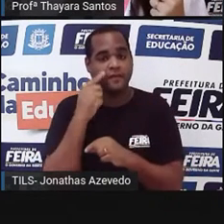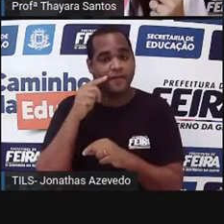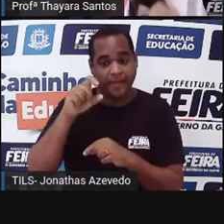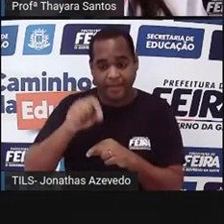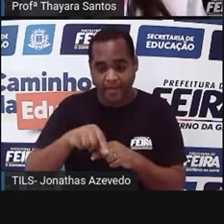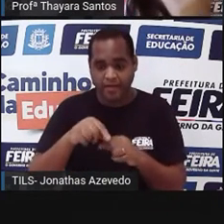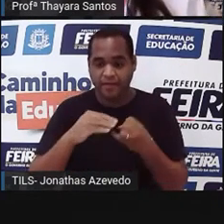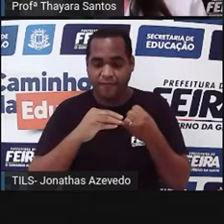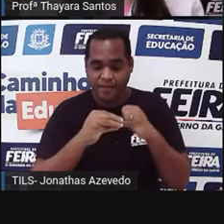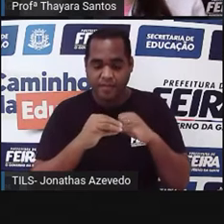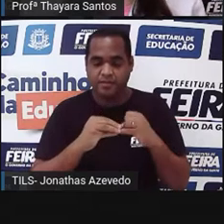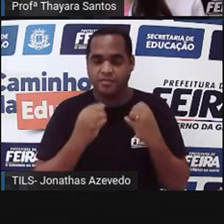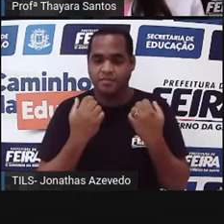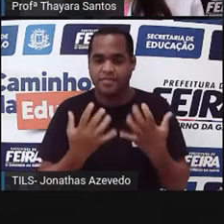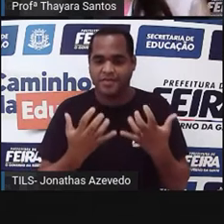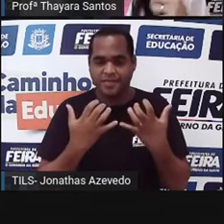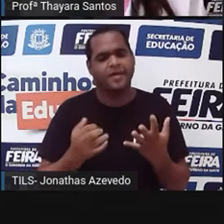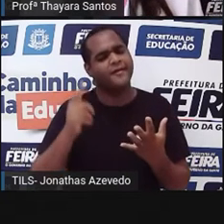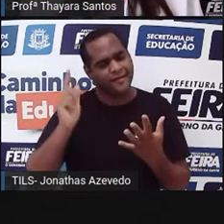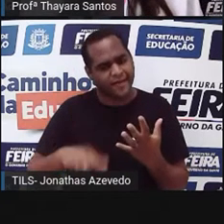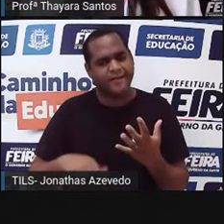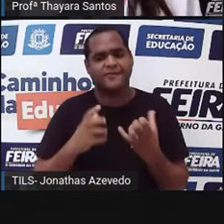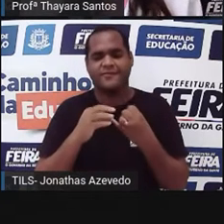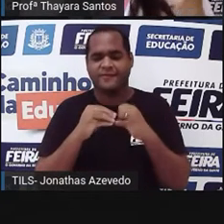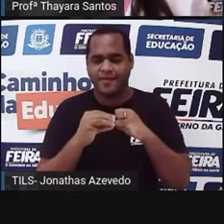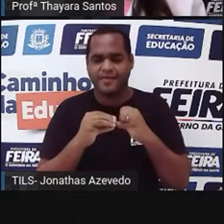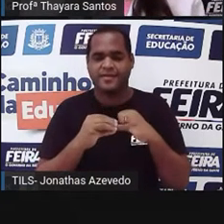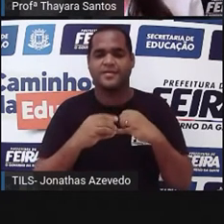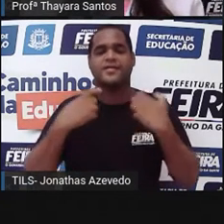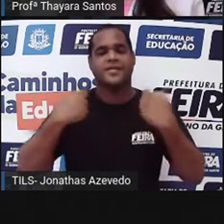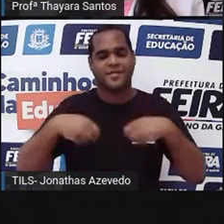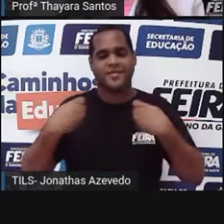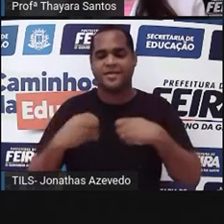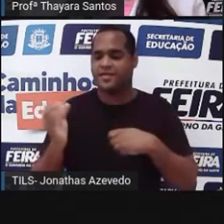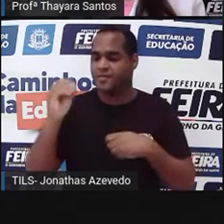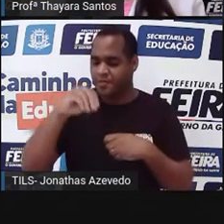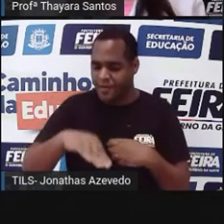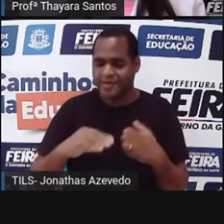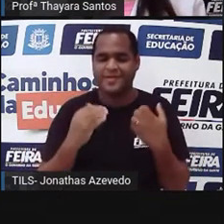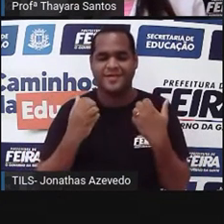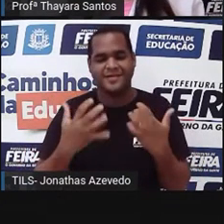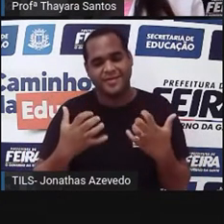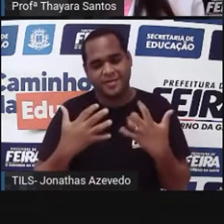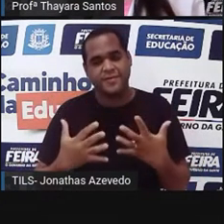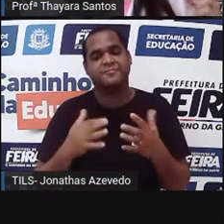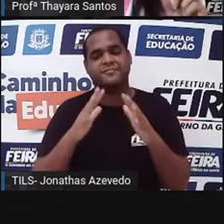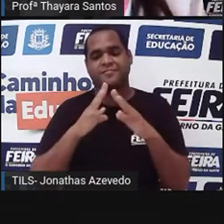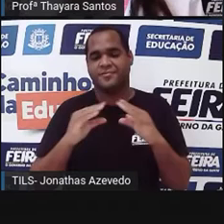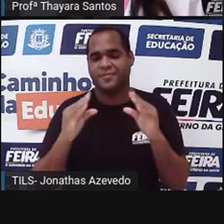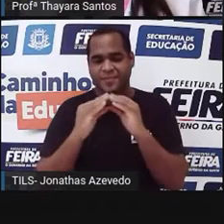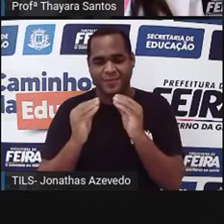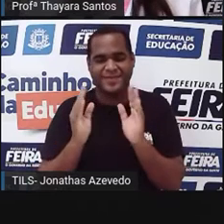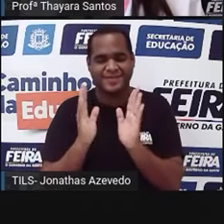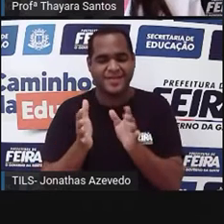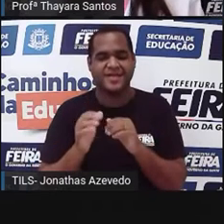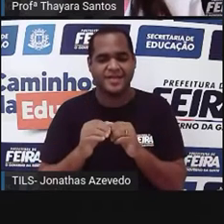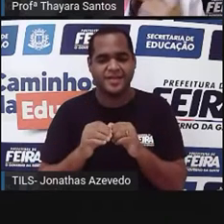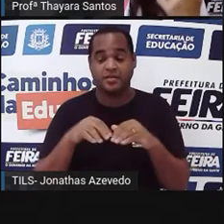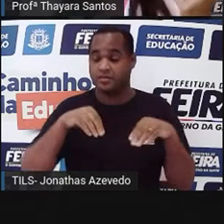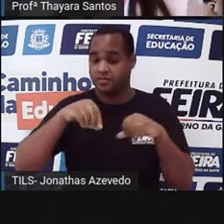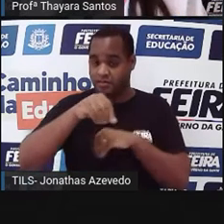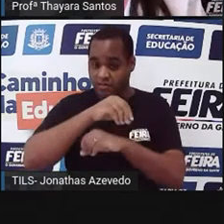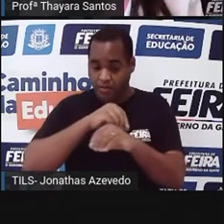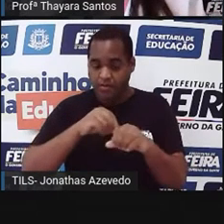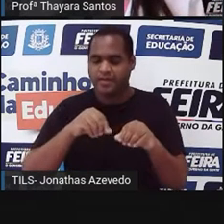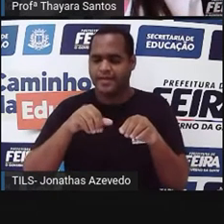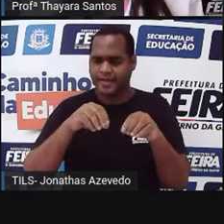desse meu feijão e quiser plantar feijão de novo, eu vou precisar repor aquele nutriente que já foi gasto. E se o solo não fizesse